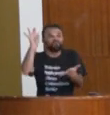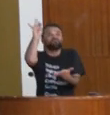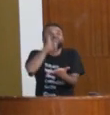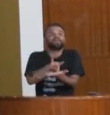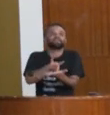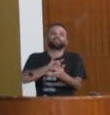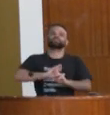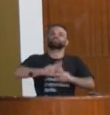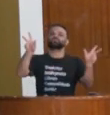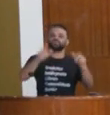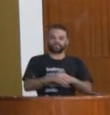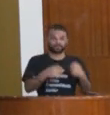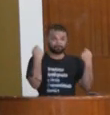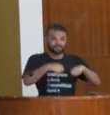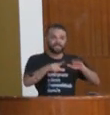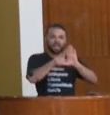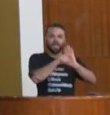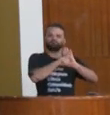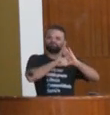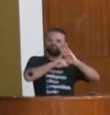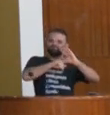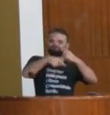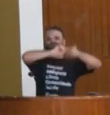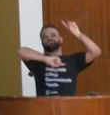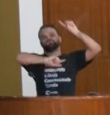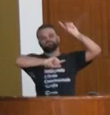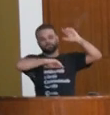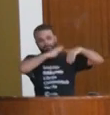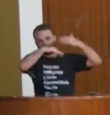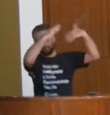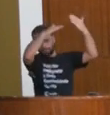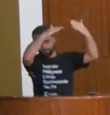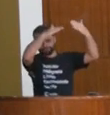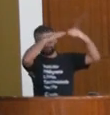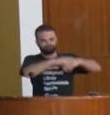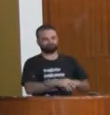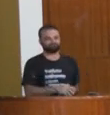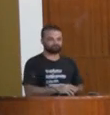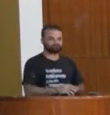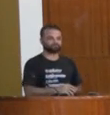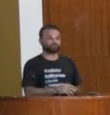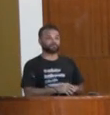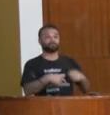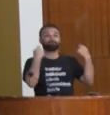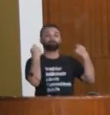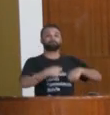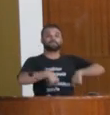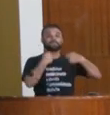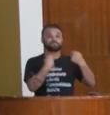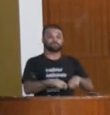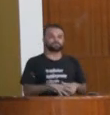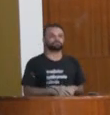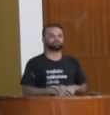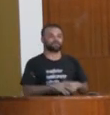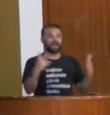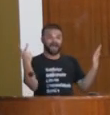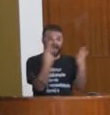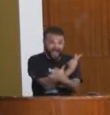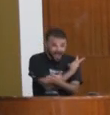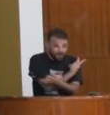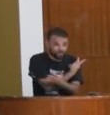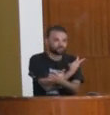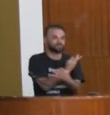Precisamos avançar na legislação com o aprimoramento desta lei. É preciso que haja uma inclusão de